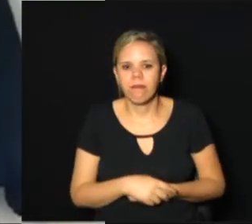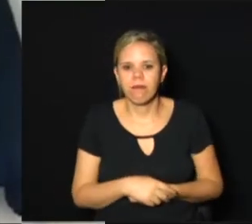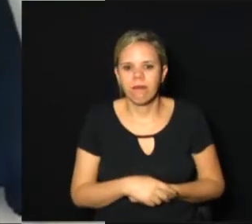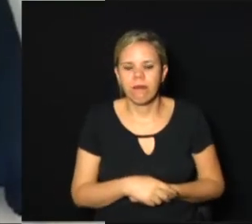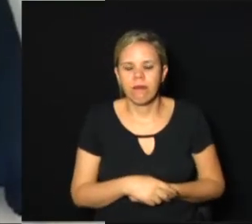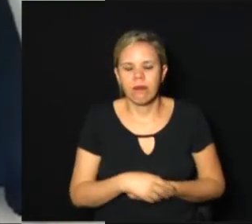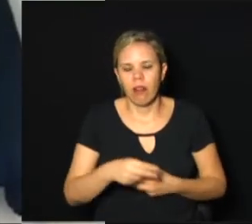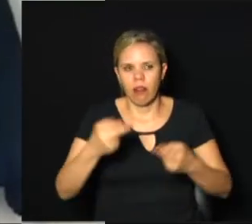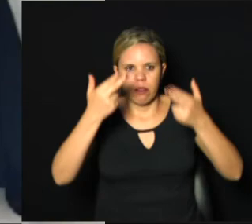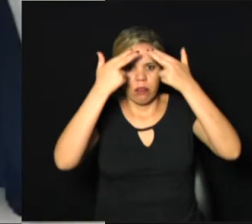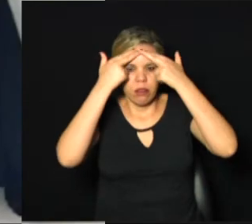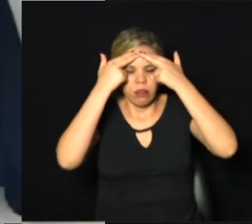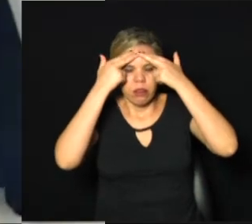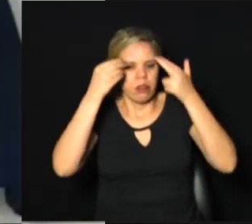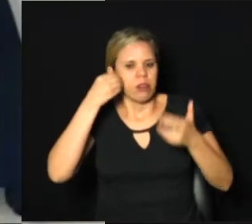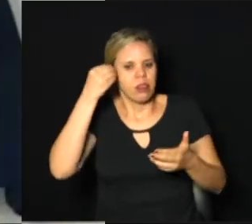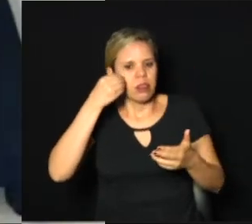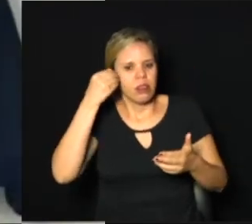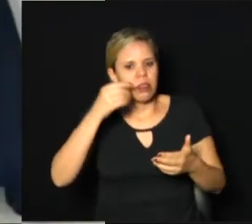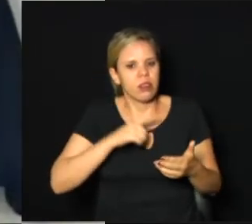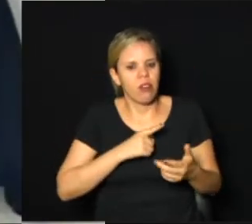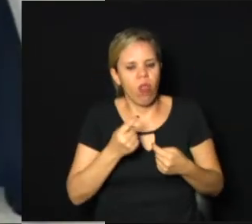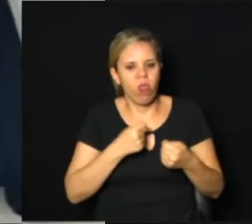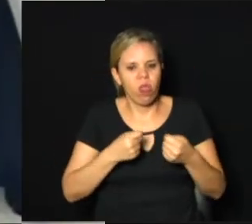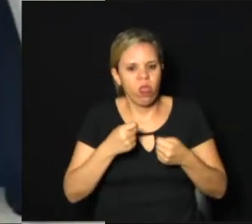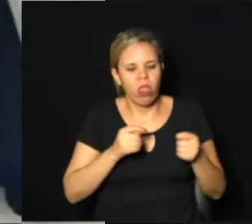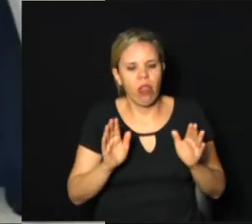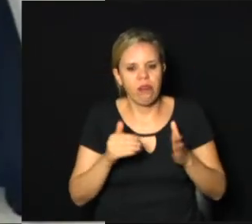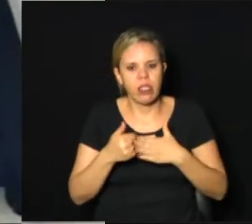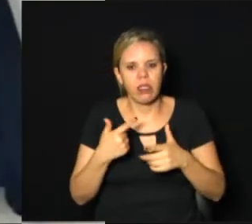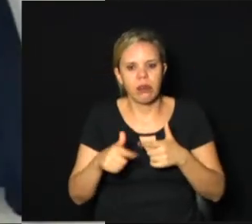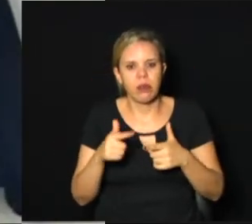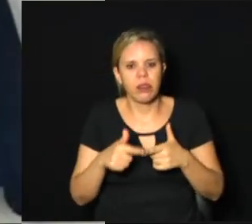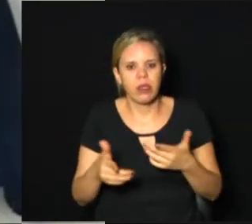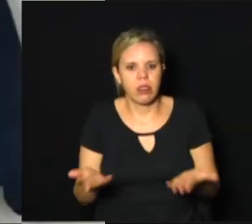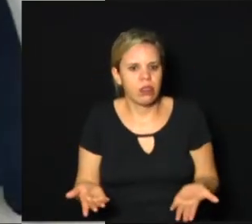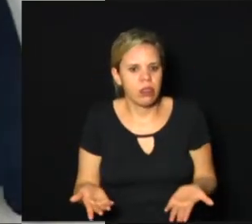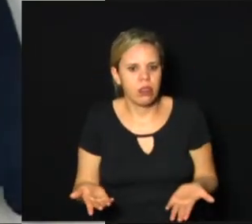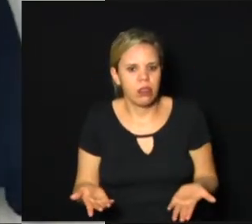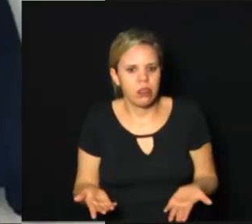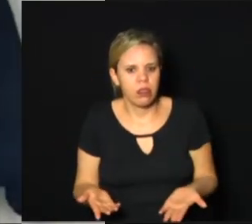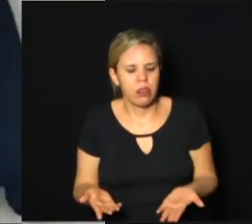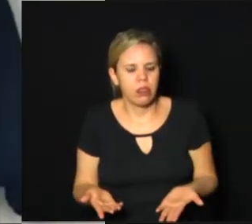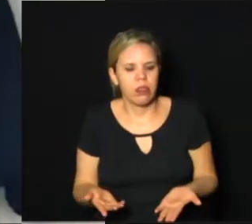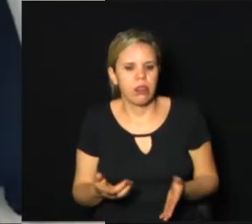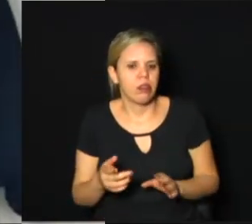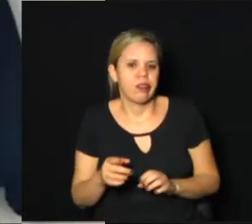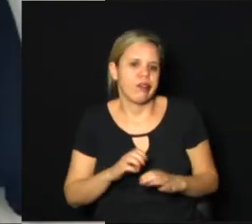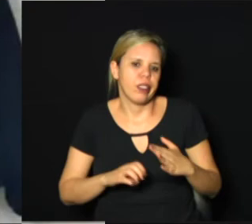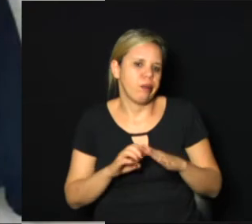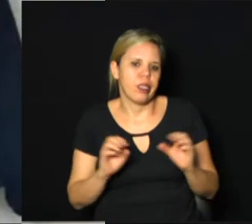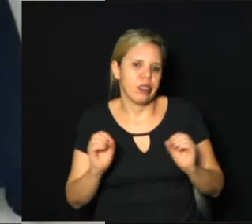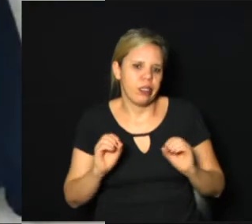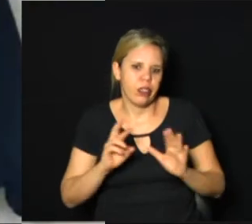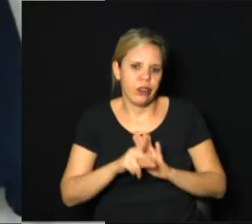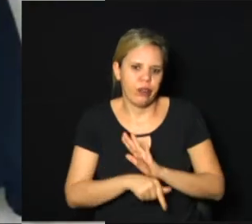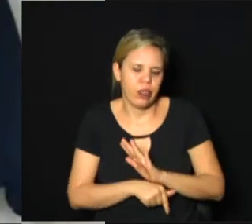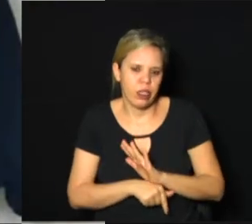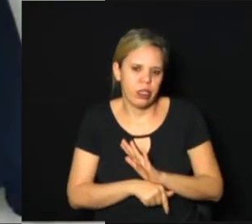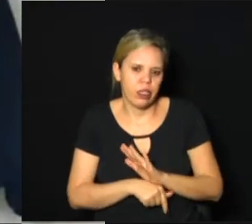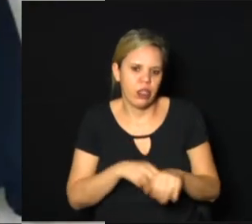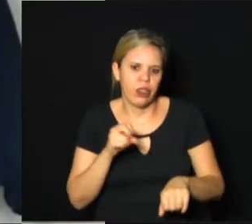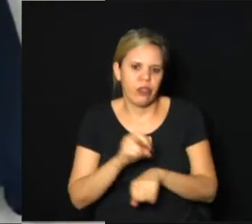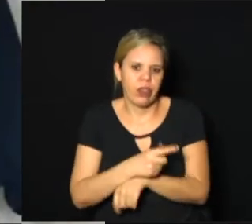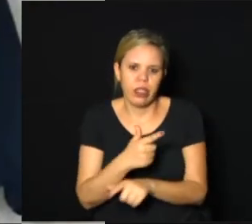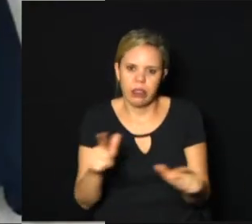né, traumatizado com essa experiência de ter tido seu negócio fechado, com problemas e tal, e não vai empreender tão cedo. Então, são vagas que deixam de